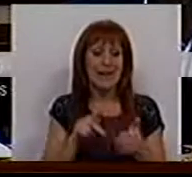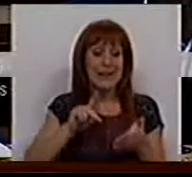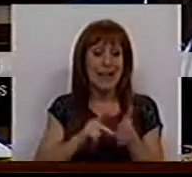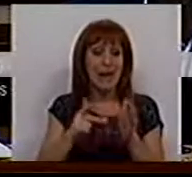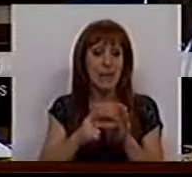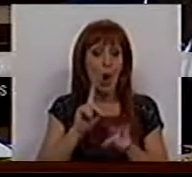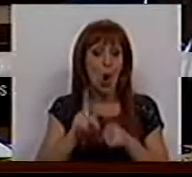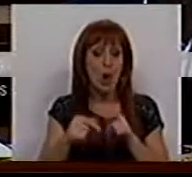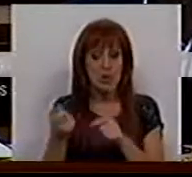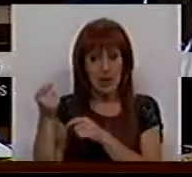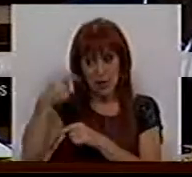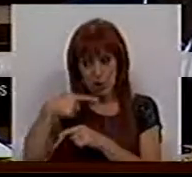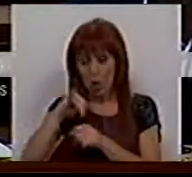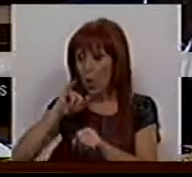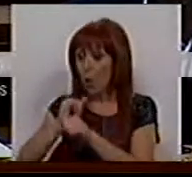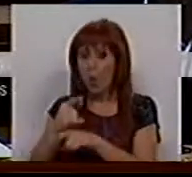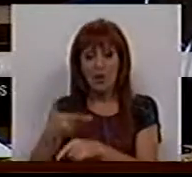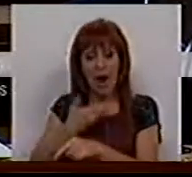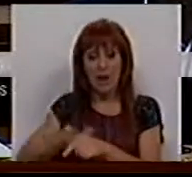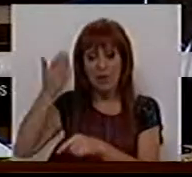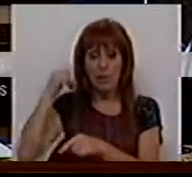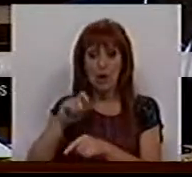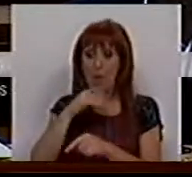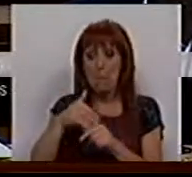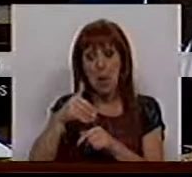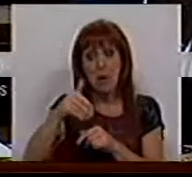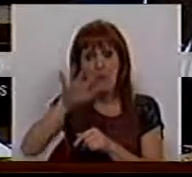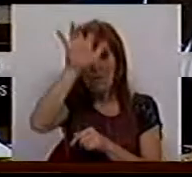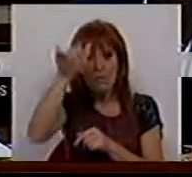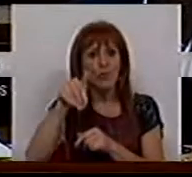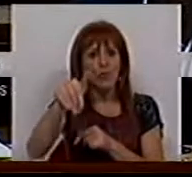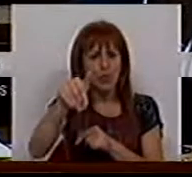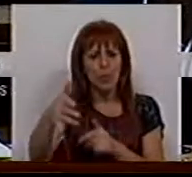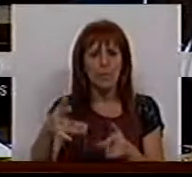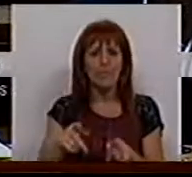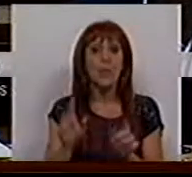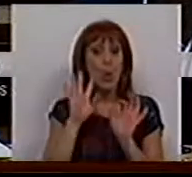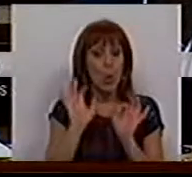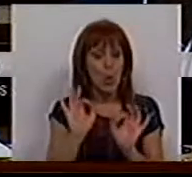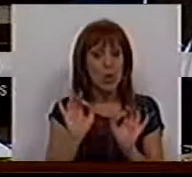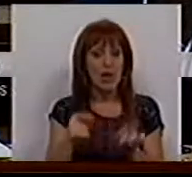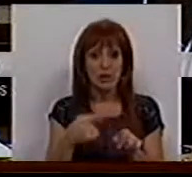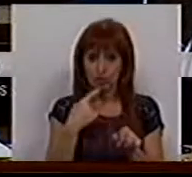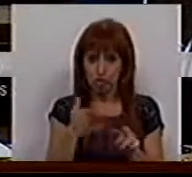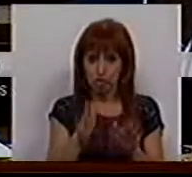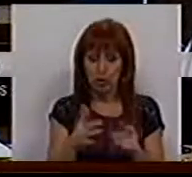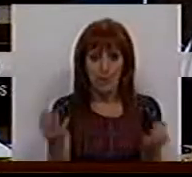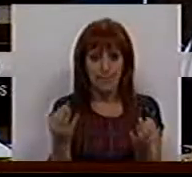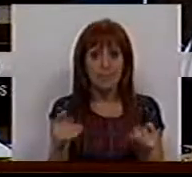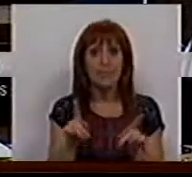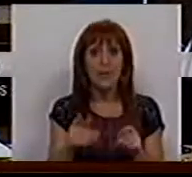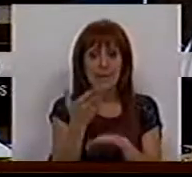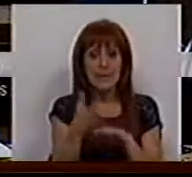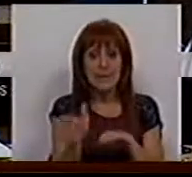tecnicamente este caso, como outros que tivemos no passado, ou possamos ter no futuro. Com o cuidado, e já aqui foi referido, obviamente,